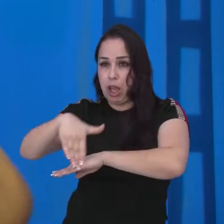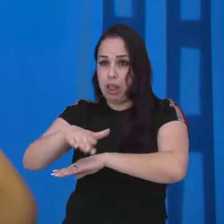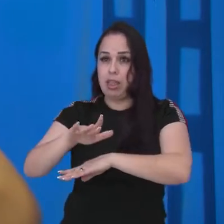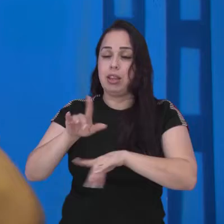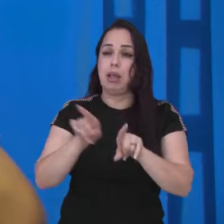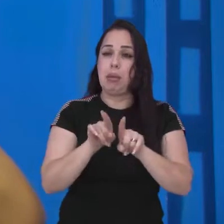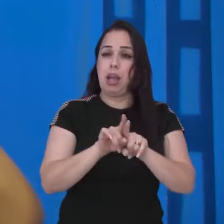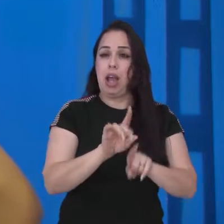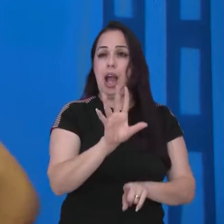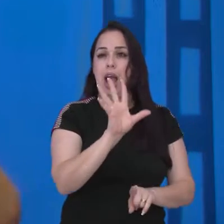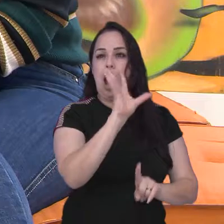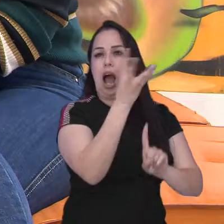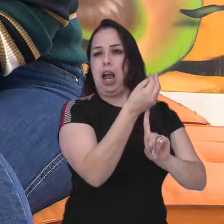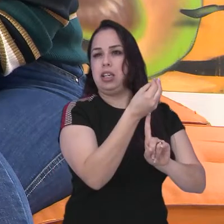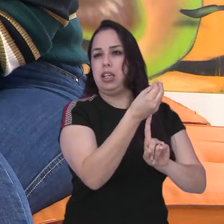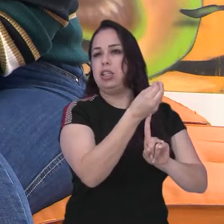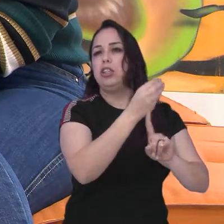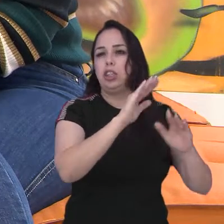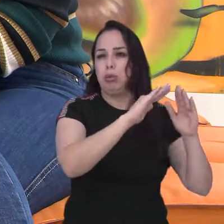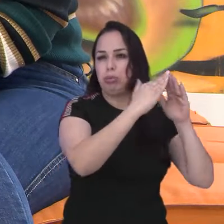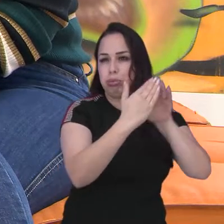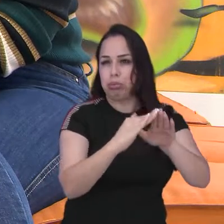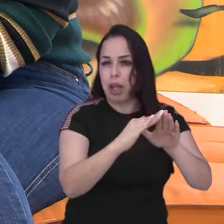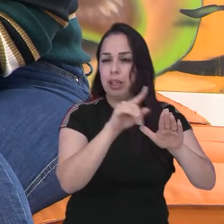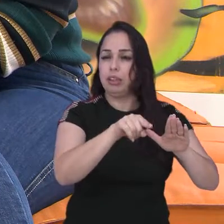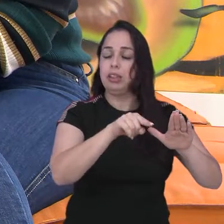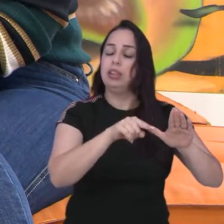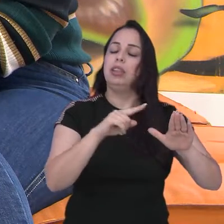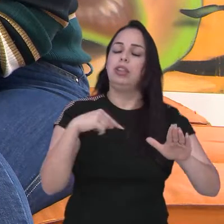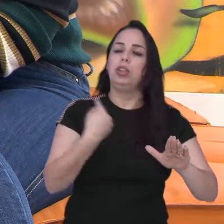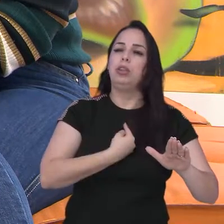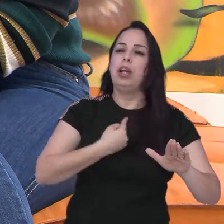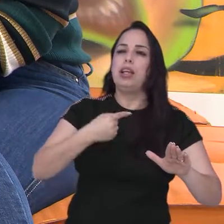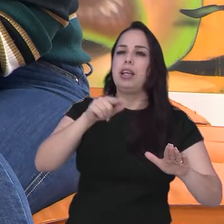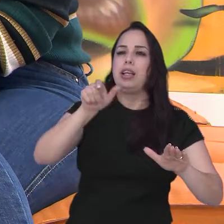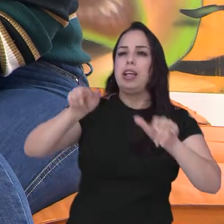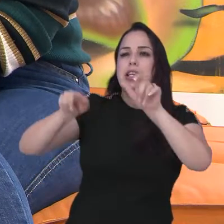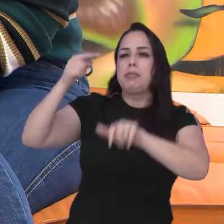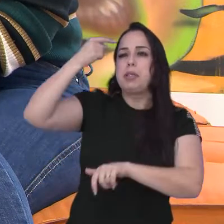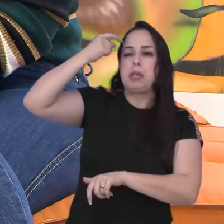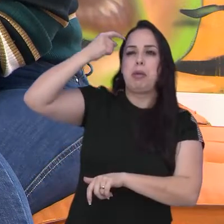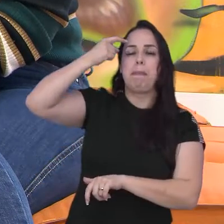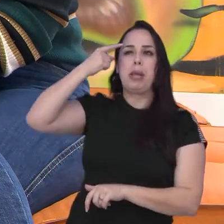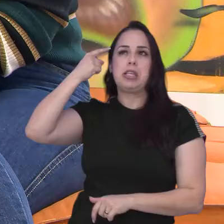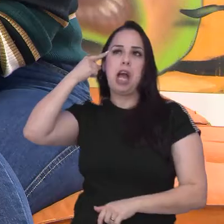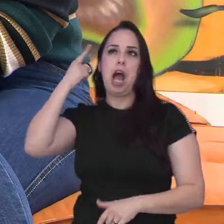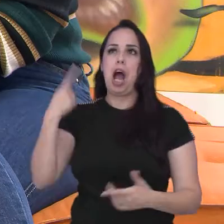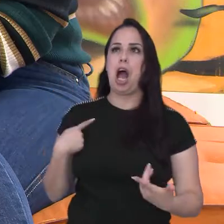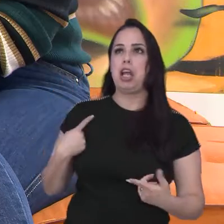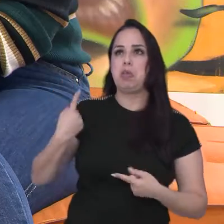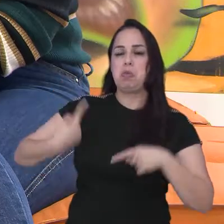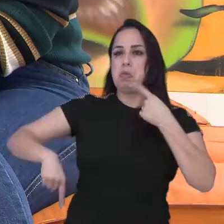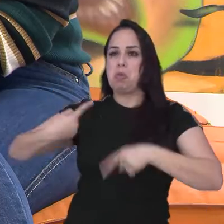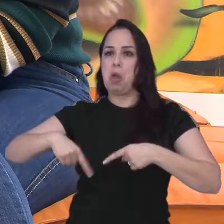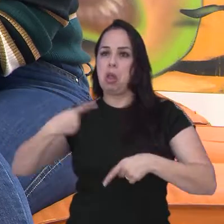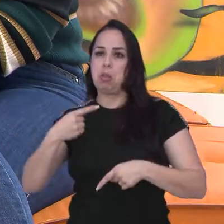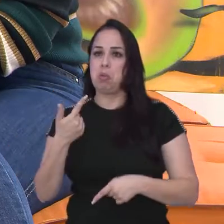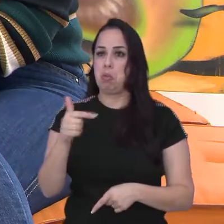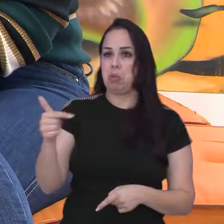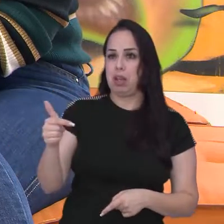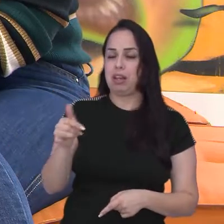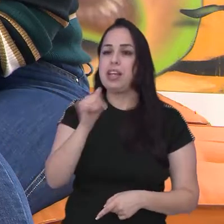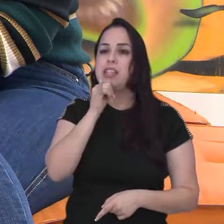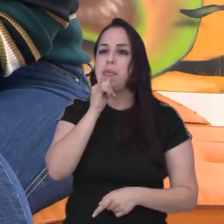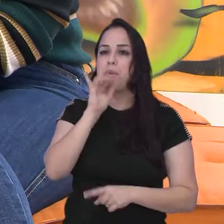arte urbana como arte de periferia, né? Então, muita gente acha que a gente que ninguém discute isso, né? Que nem pra você ter uma ideia, né?